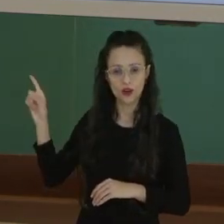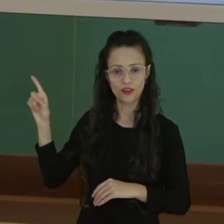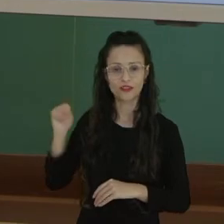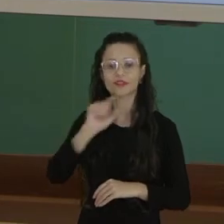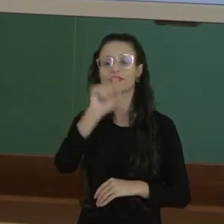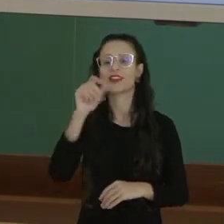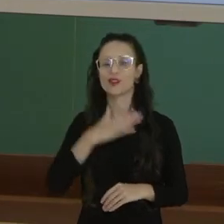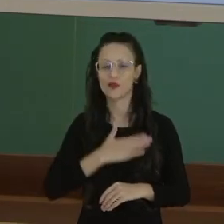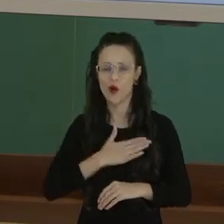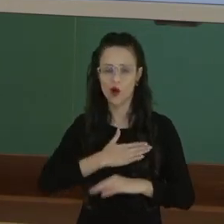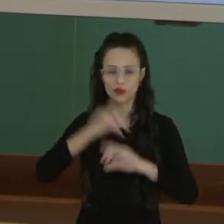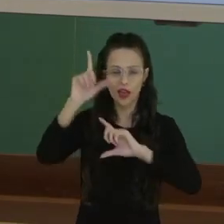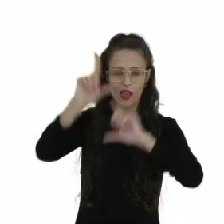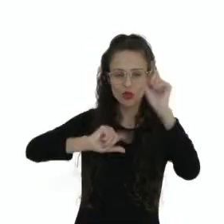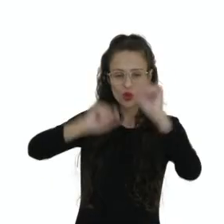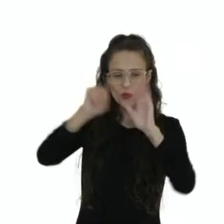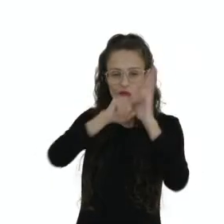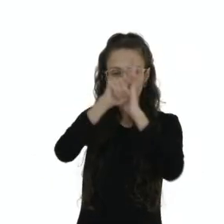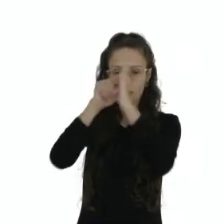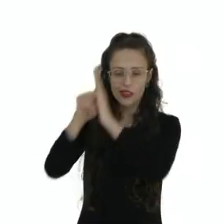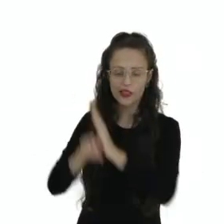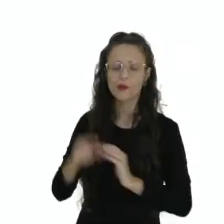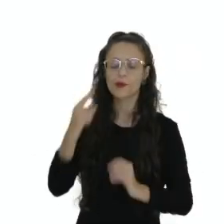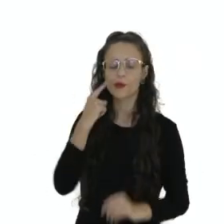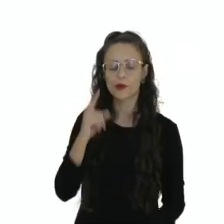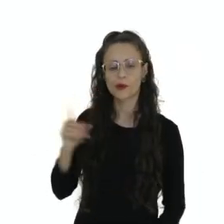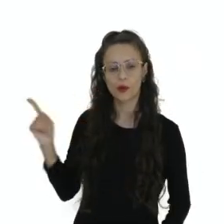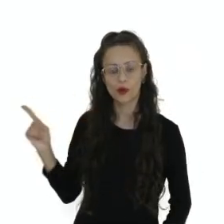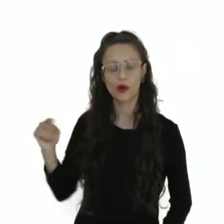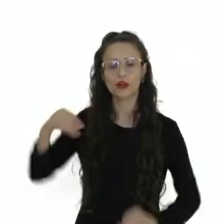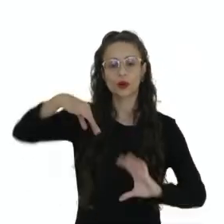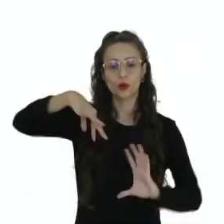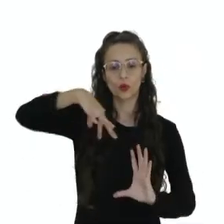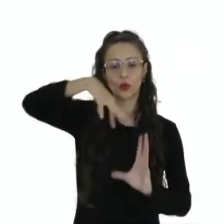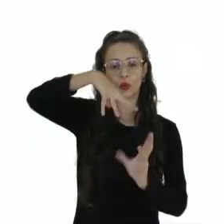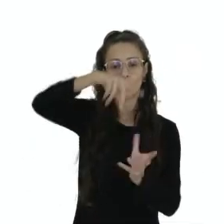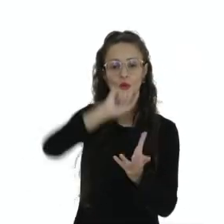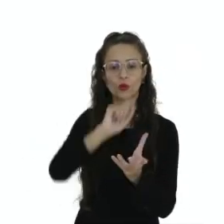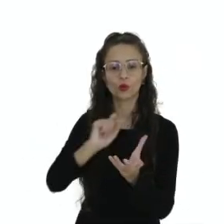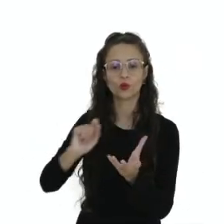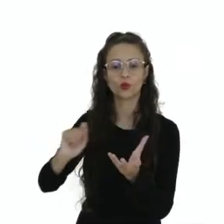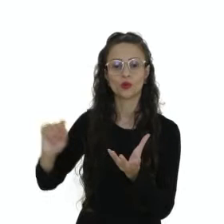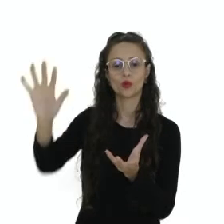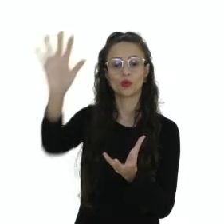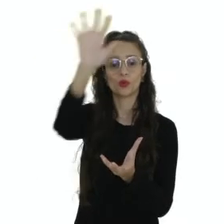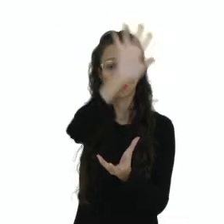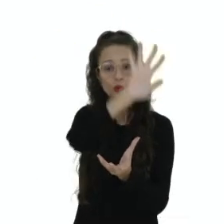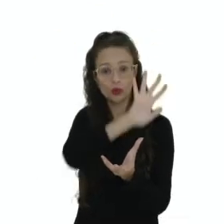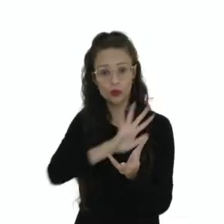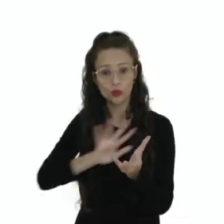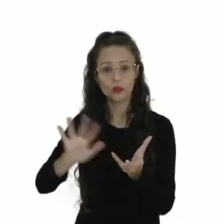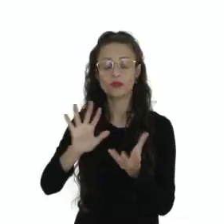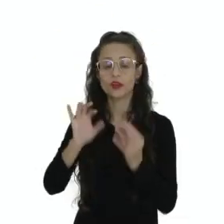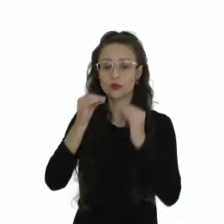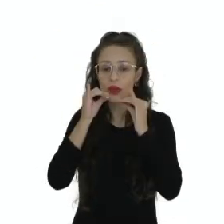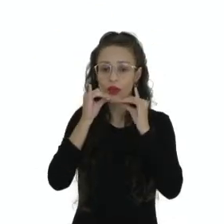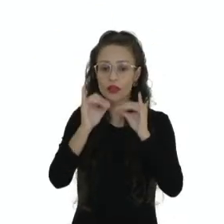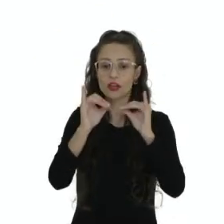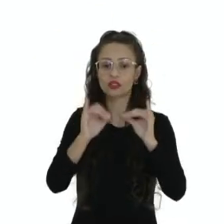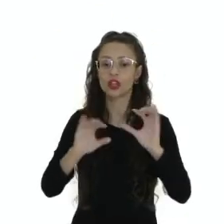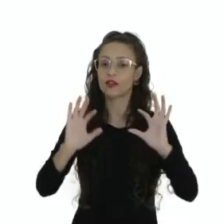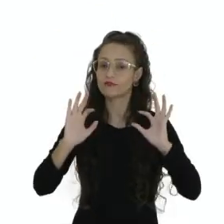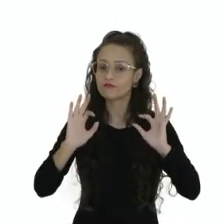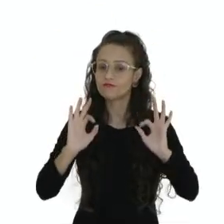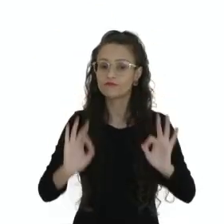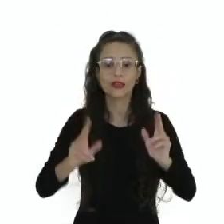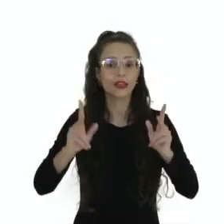de astronomia, né? Veja, isso quer dizer que no universo, a energia existente nele hoje é